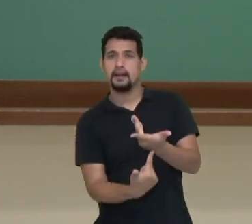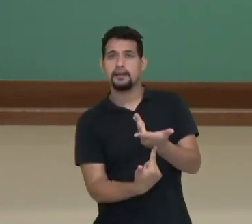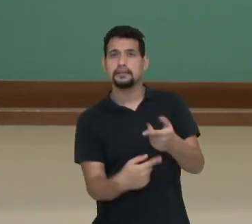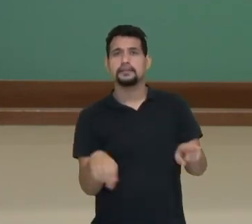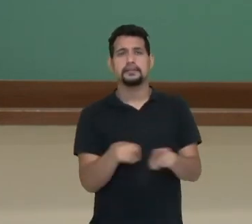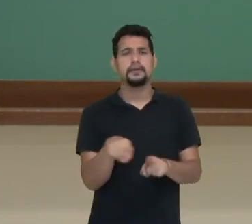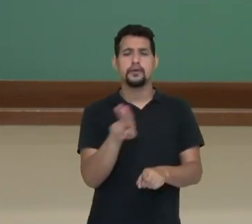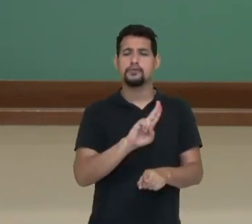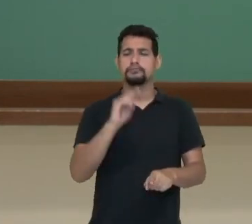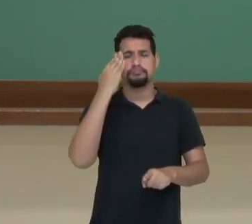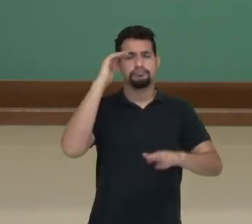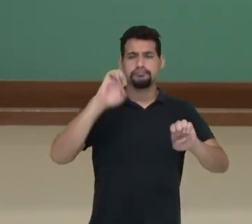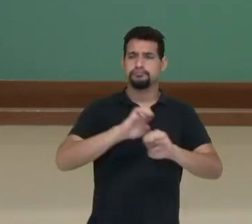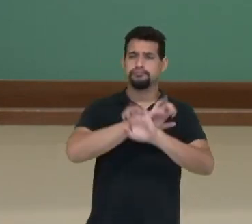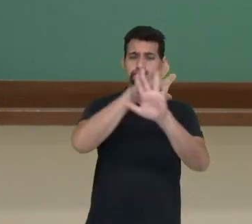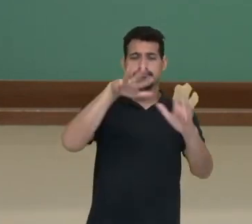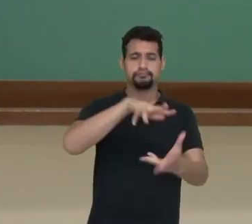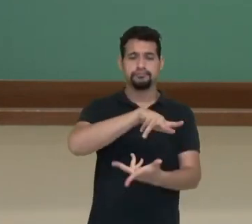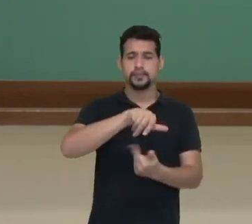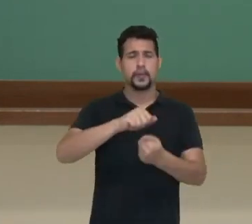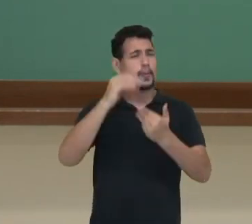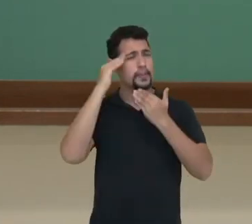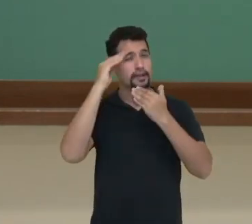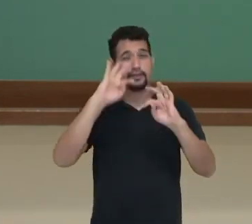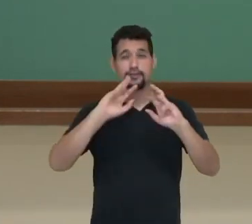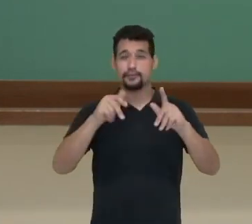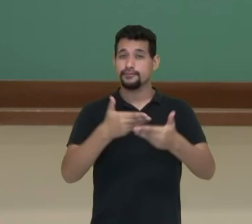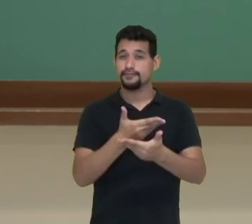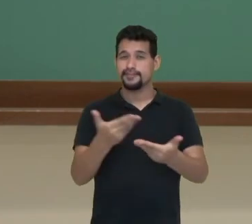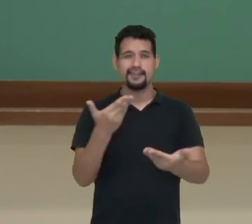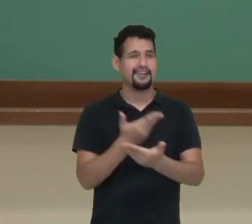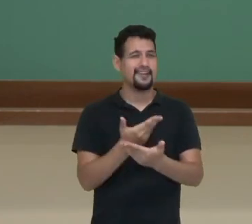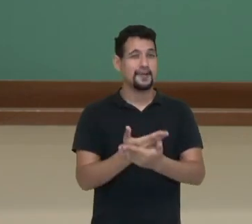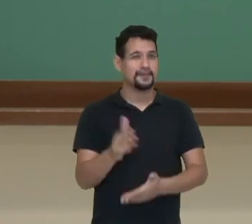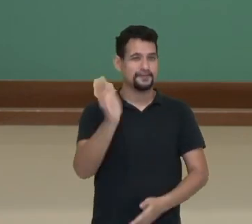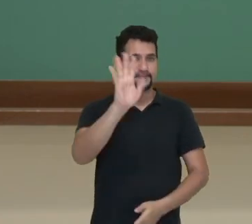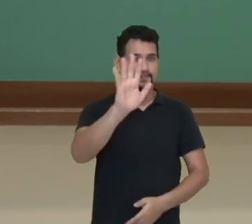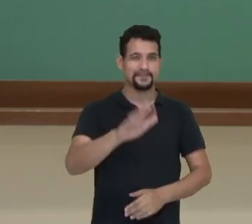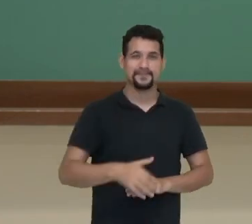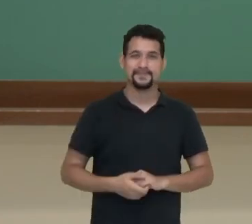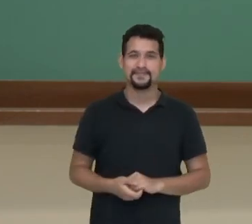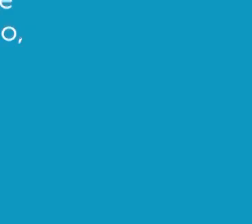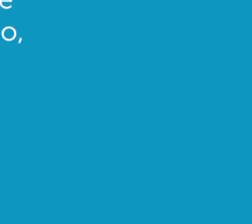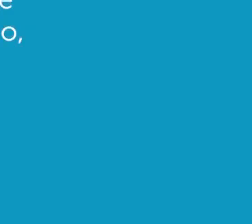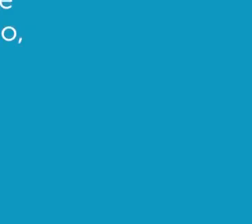para a compreensão do nosso planeta. Então eu agradeço a todos vocês por mais essa aula e até a próxima.